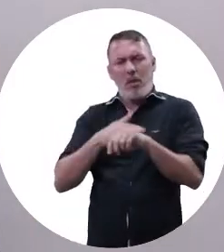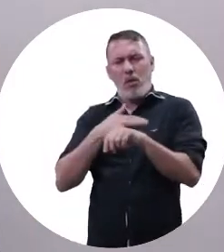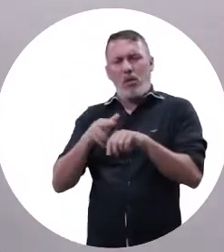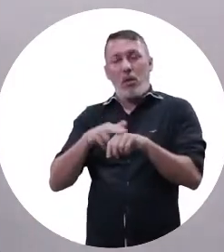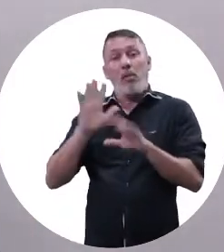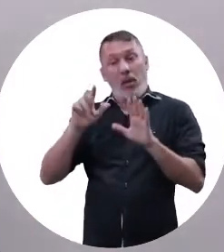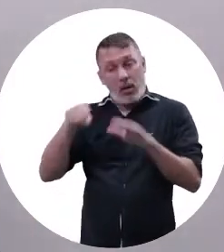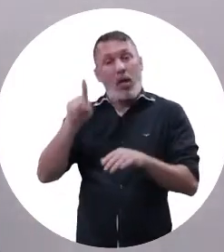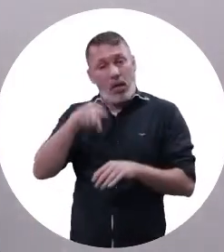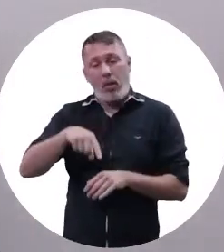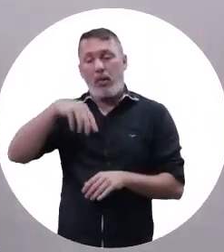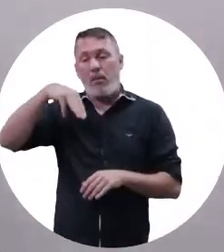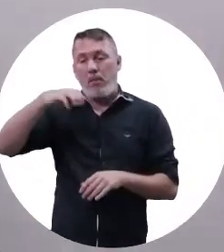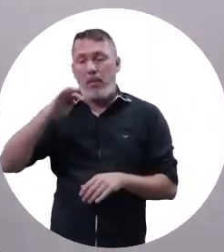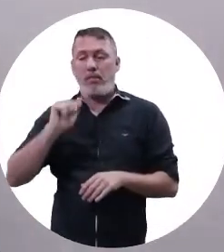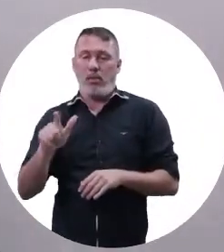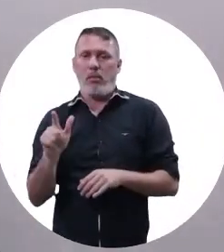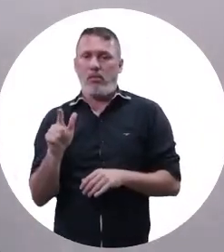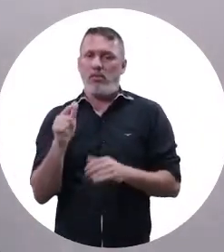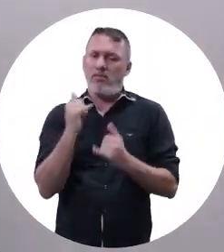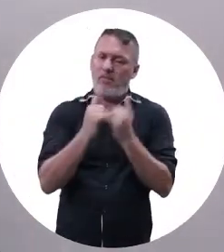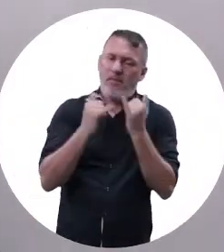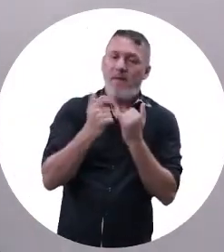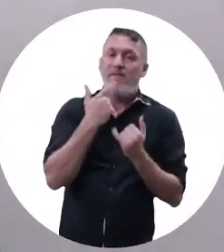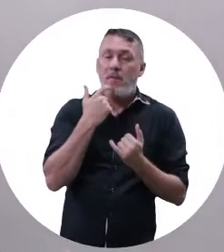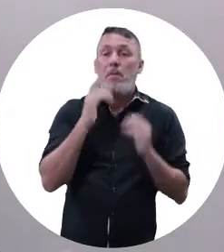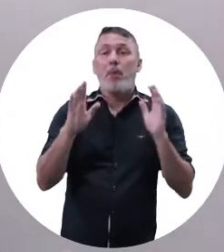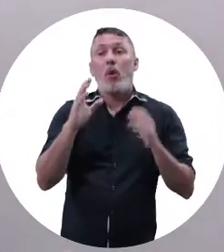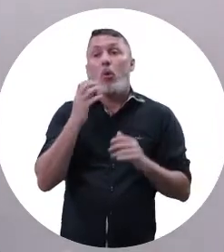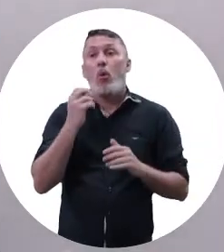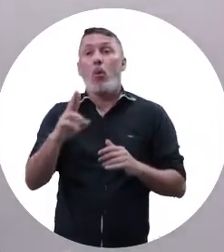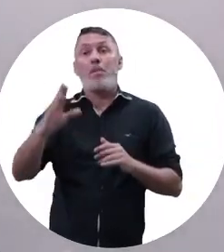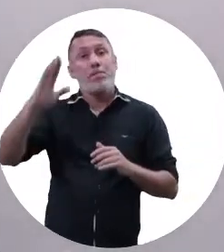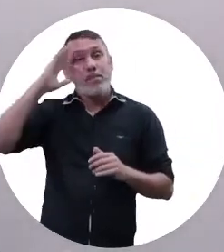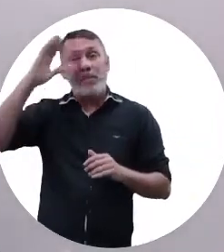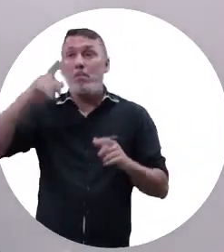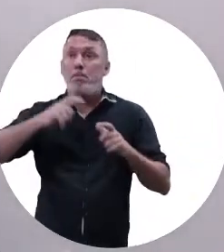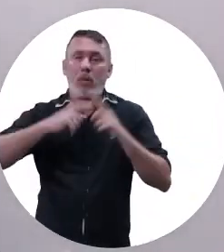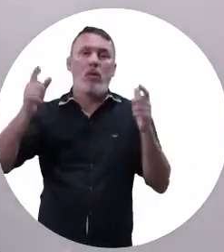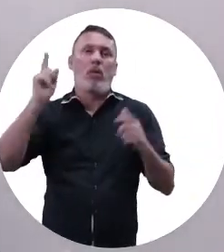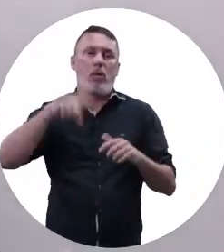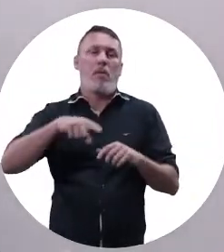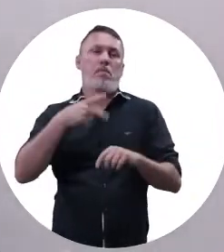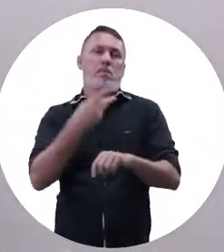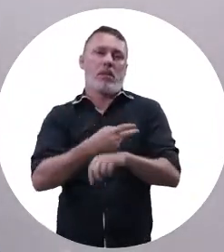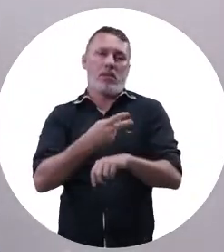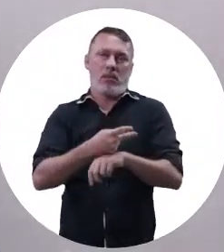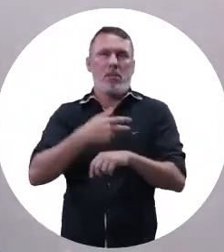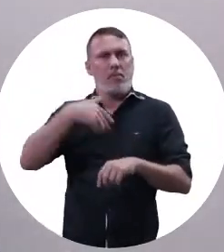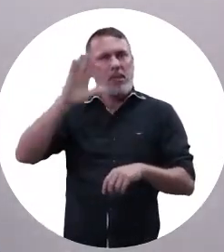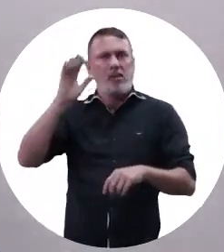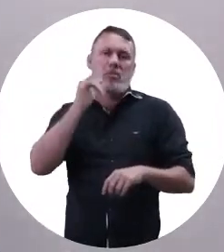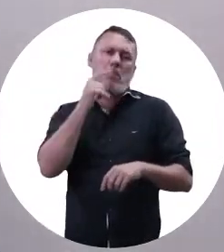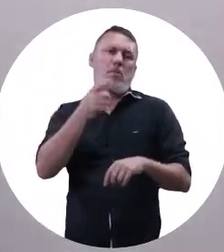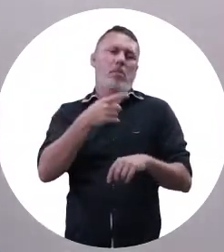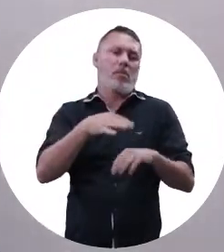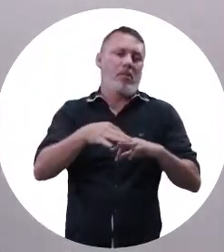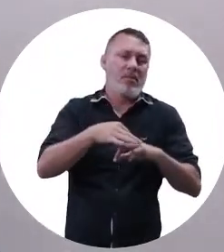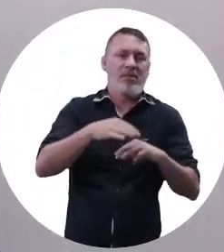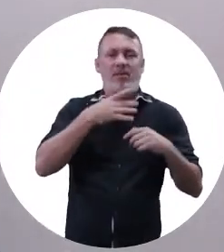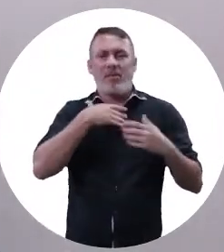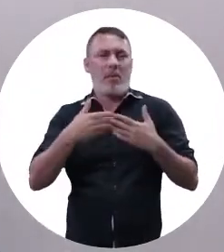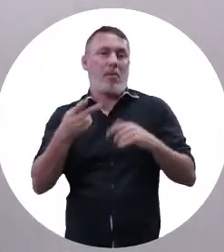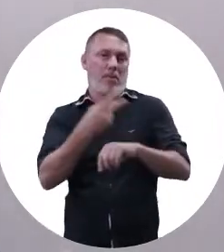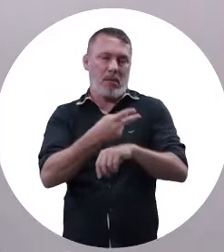cor avermelhada, ok? Mas, em geral, a cor principal é justamente a prateada. A prata, por